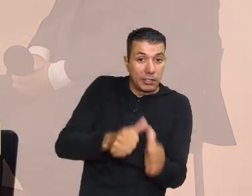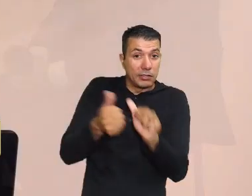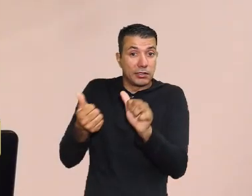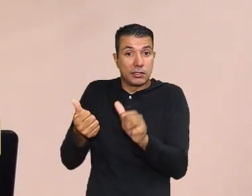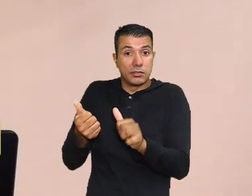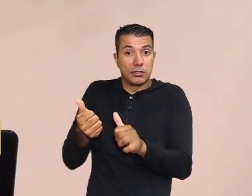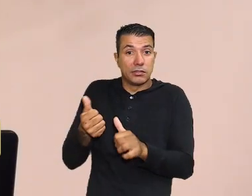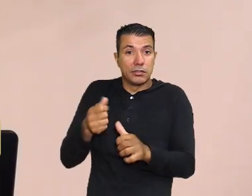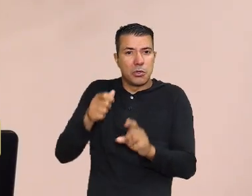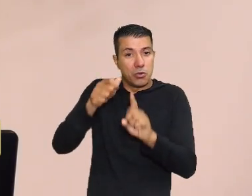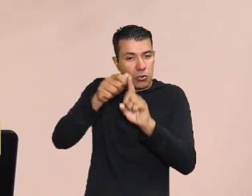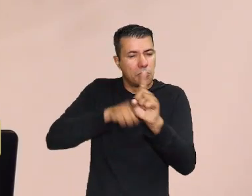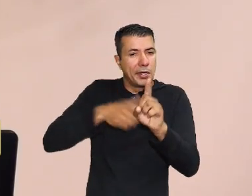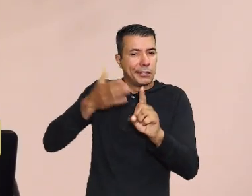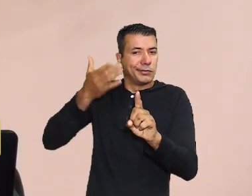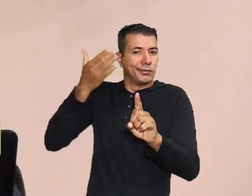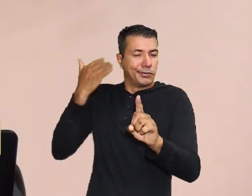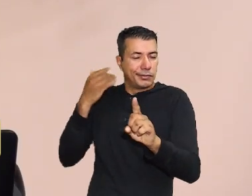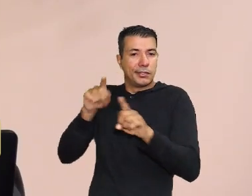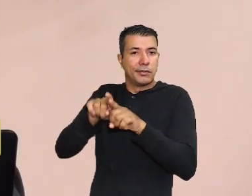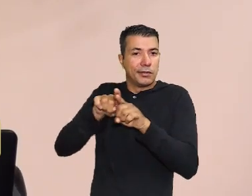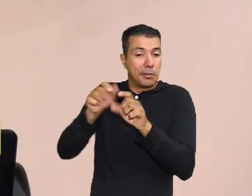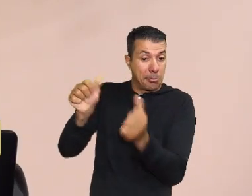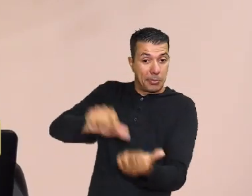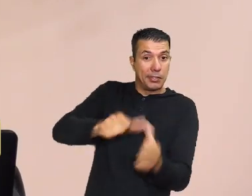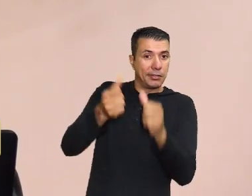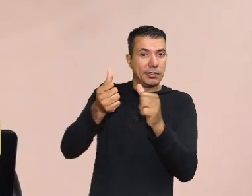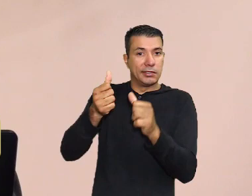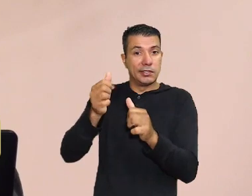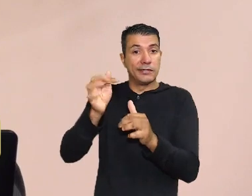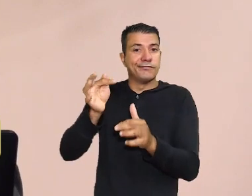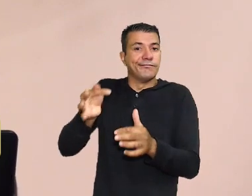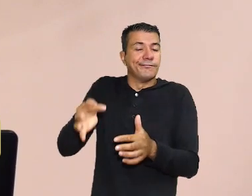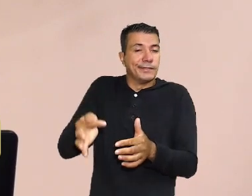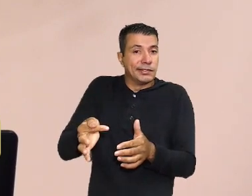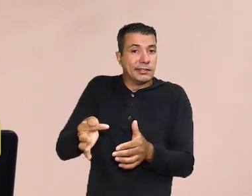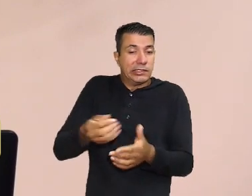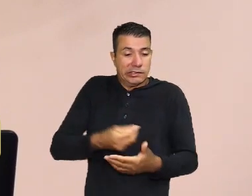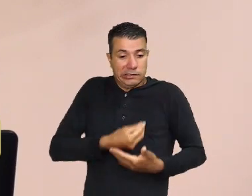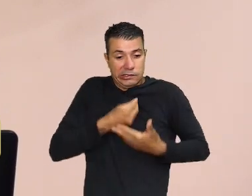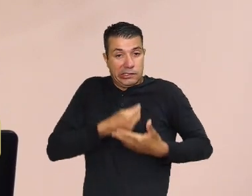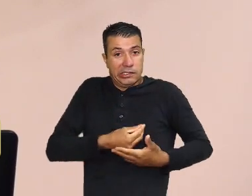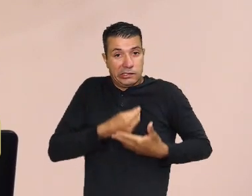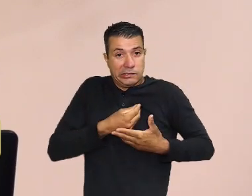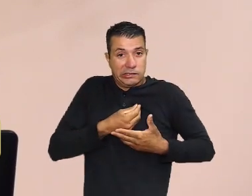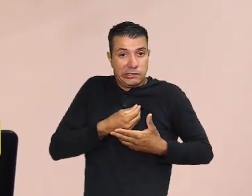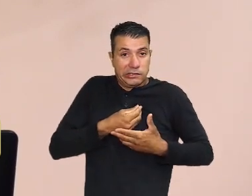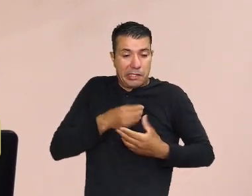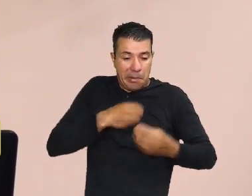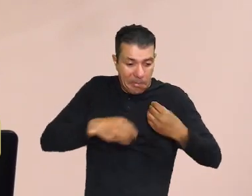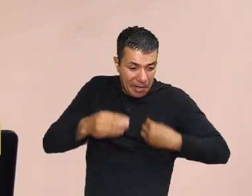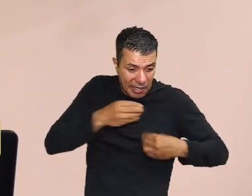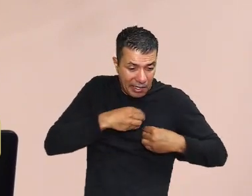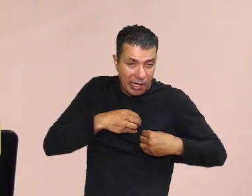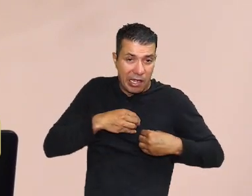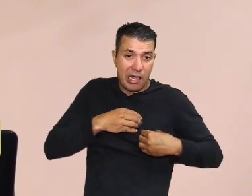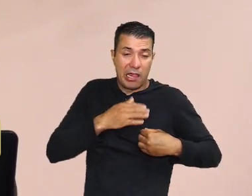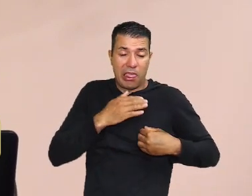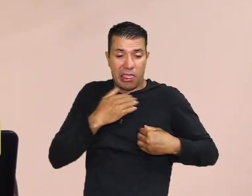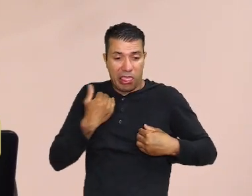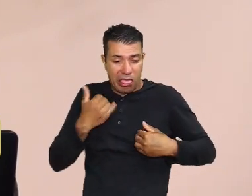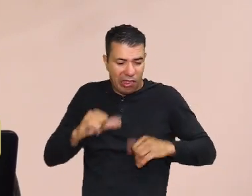de um mês atrás ela foi batizada. Só que infelizmente, vivemos num mundo de pecado e ainda sofreremos